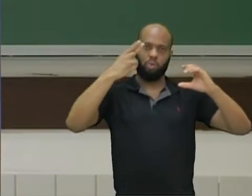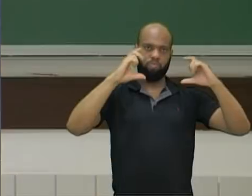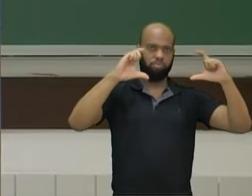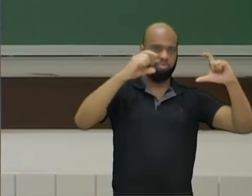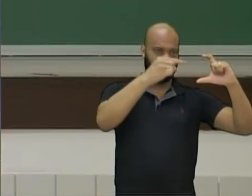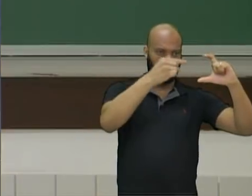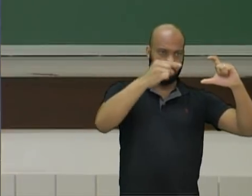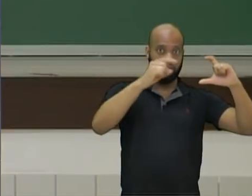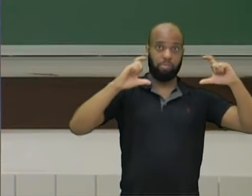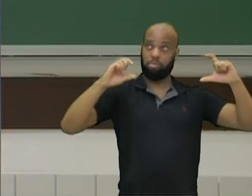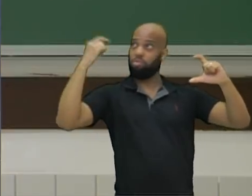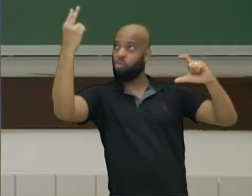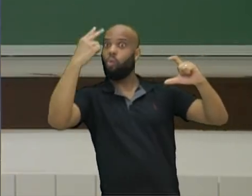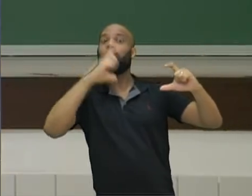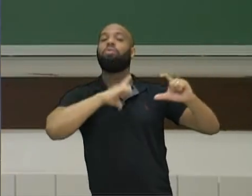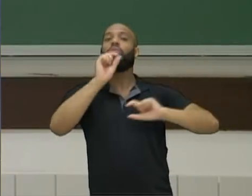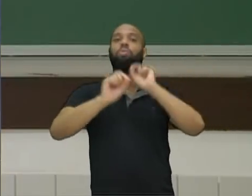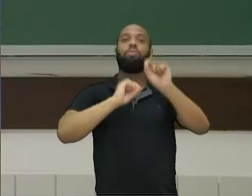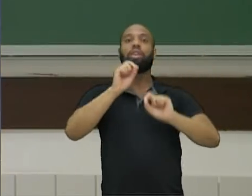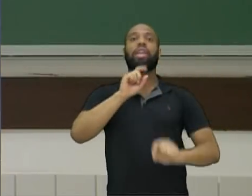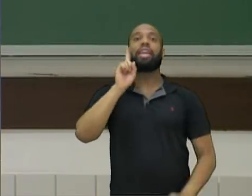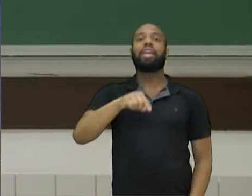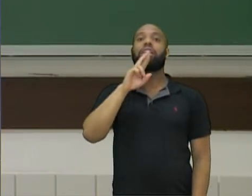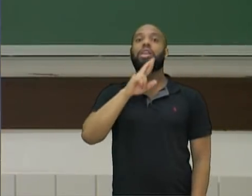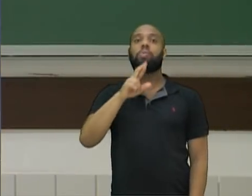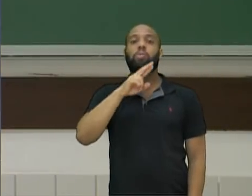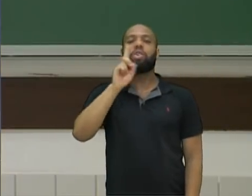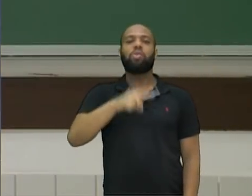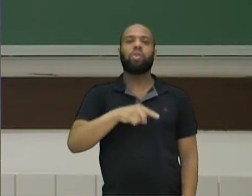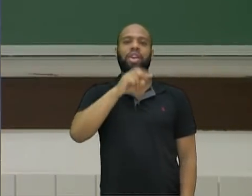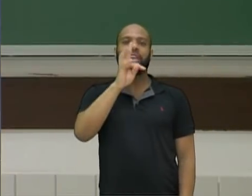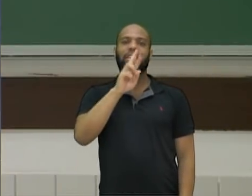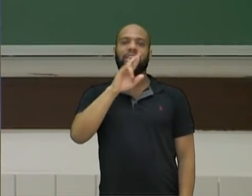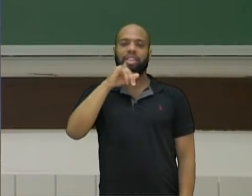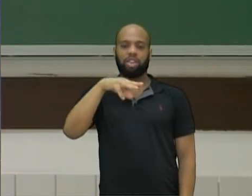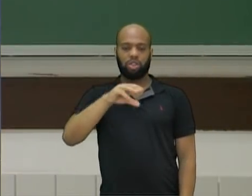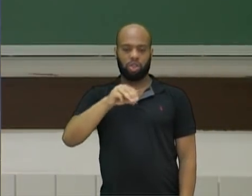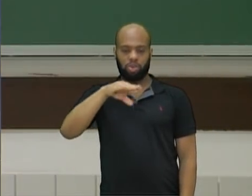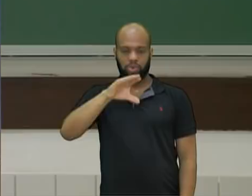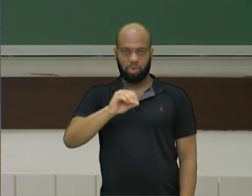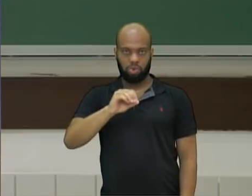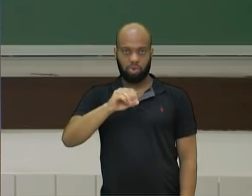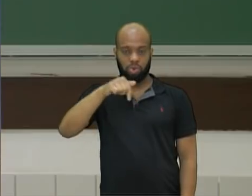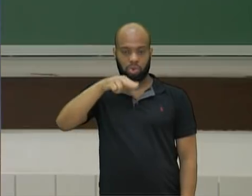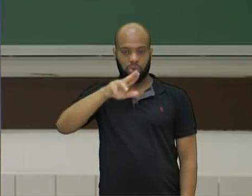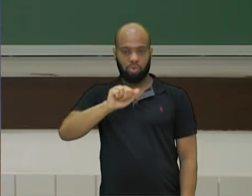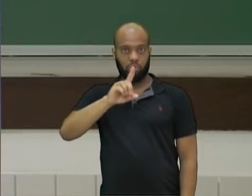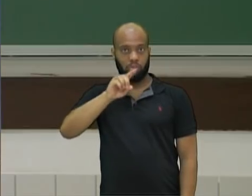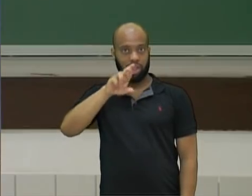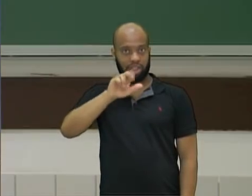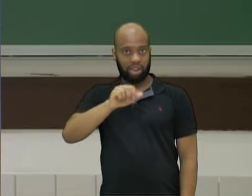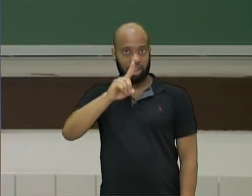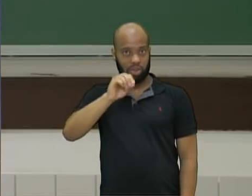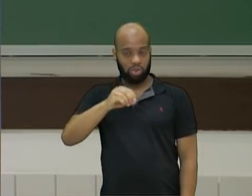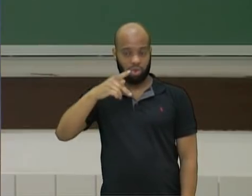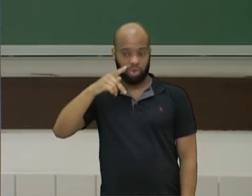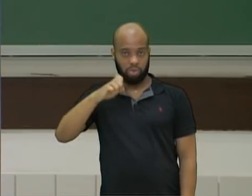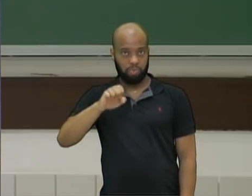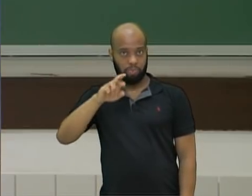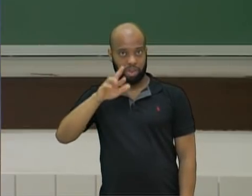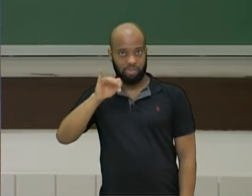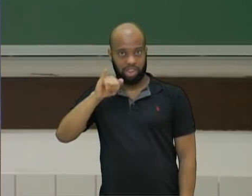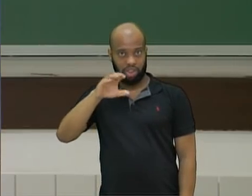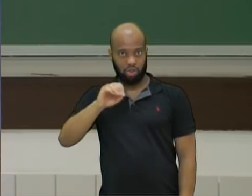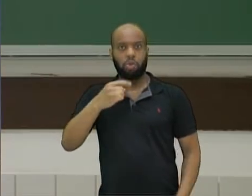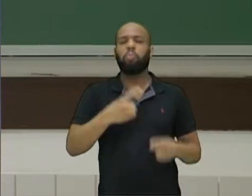ao quadrado, você chama isso, o resultado vai dar um trinômio quadrado perfeito. Por que trinômio? Porque tem 3 termos.